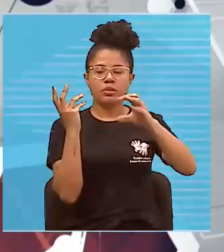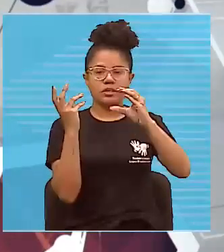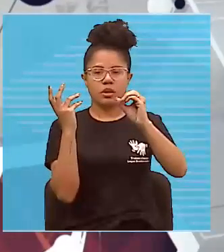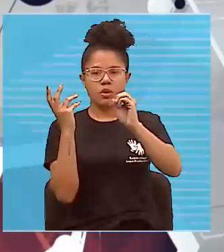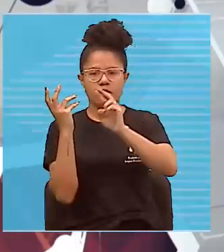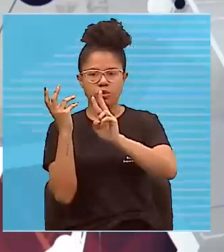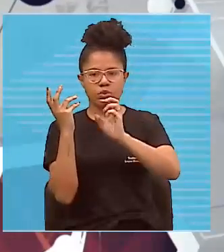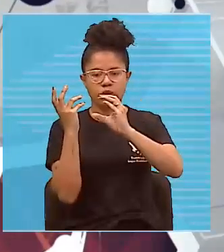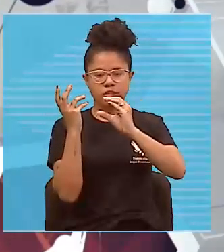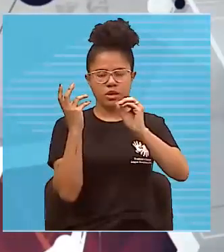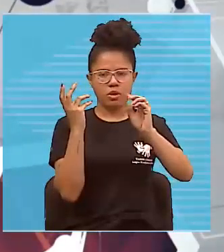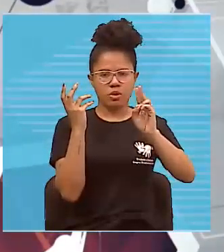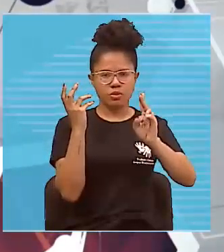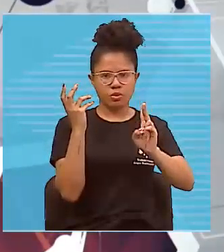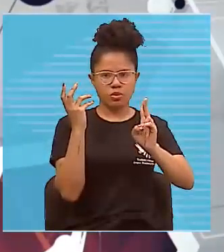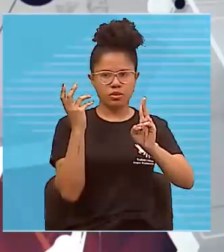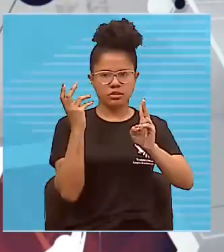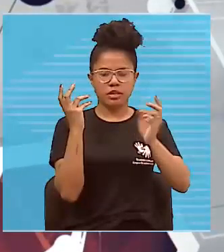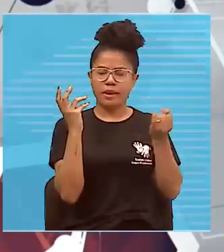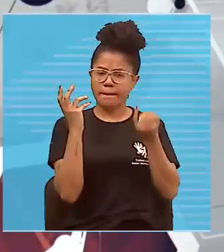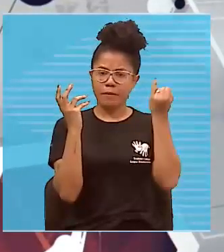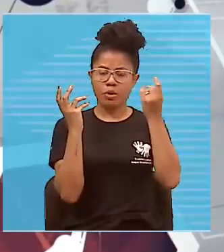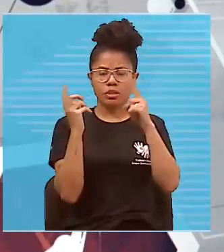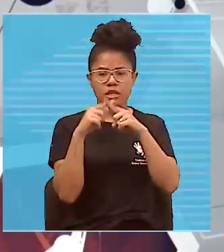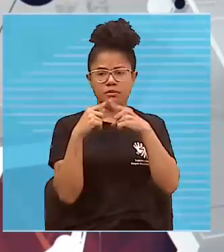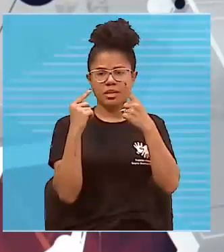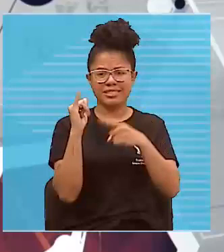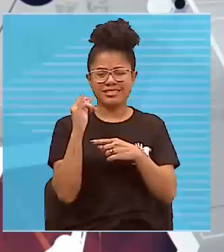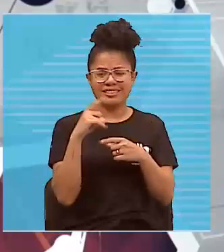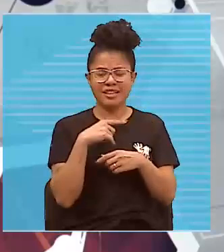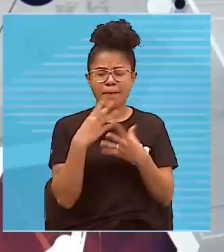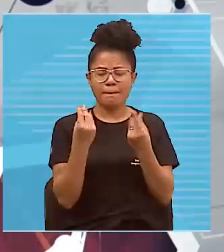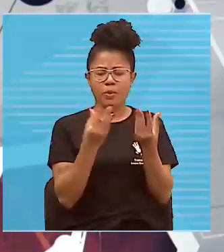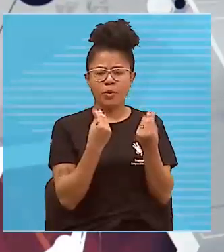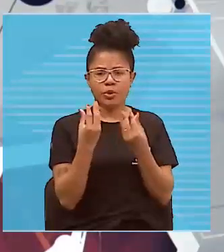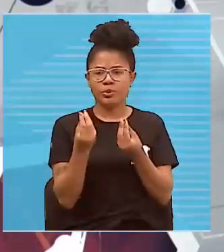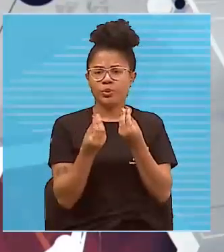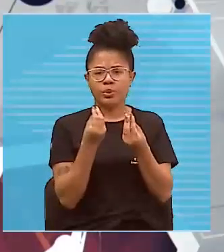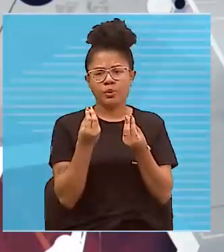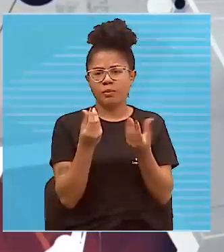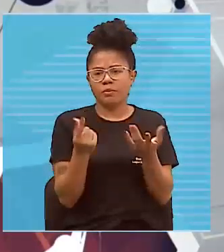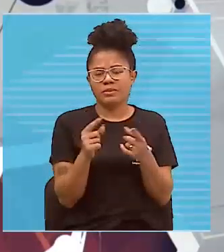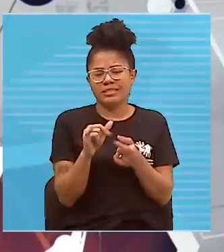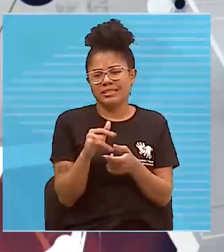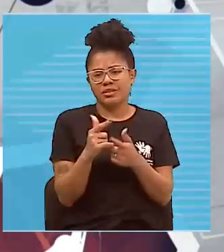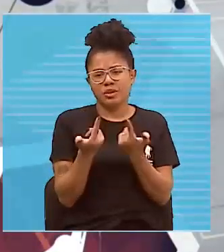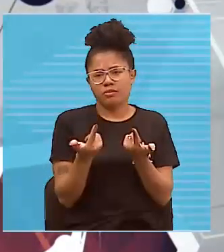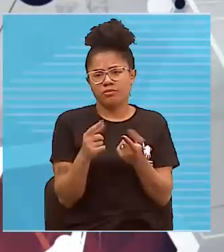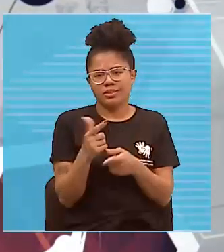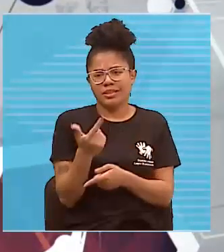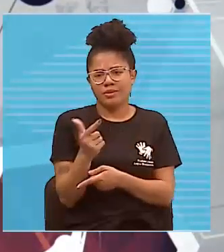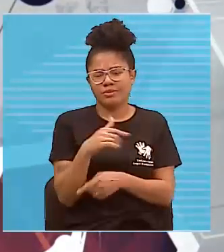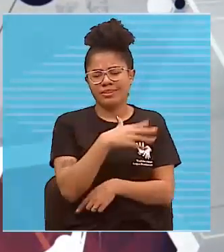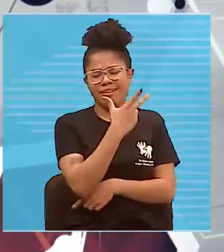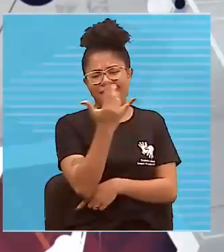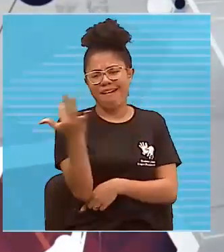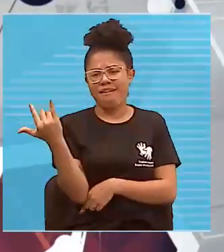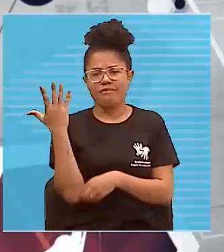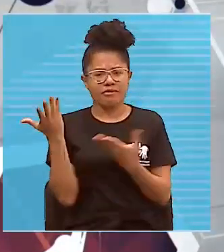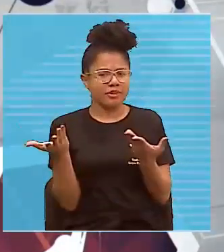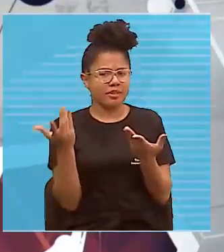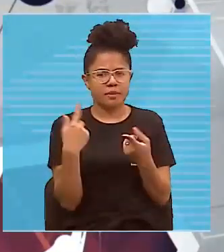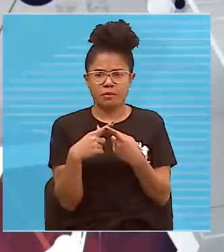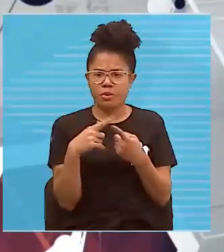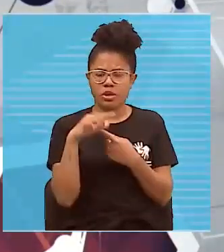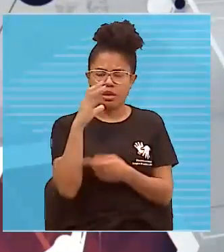ele é intensificado pelo excesso de gases na atmosfera. O desmatamento faz com que esses seres que